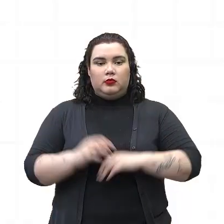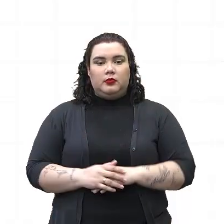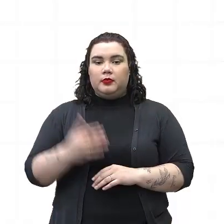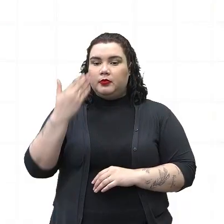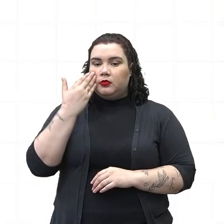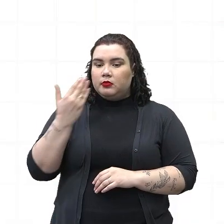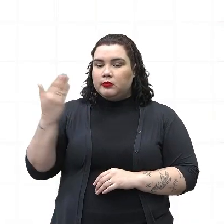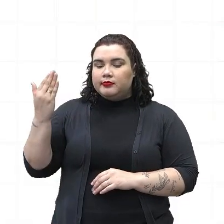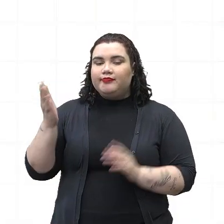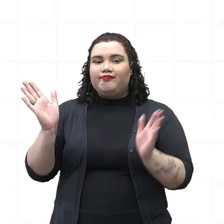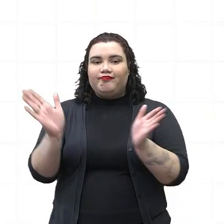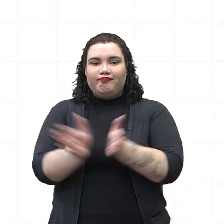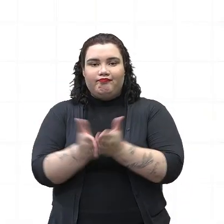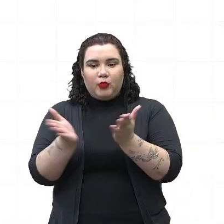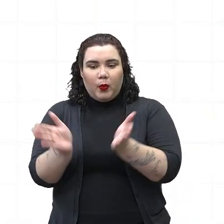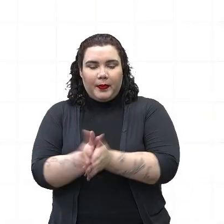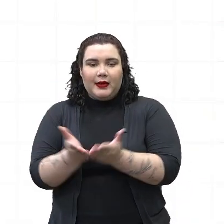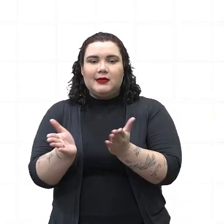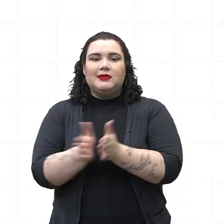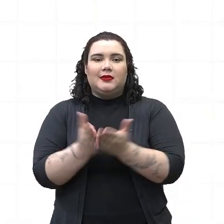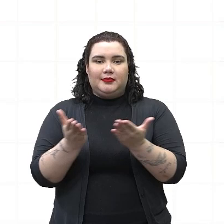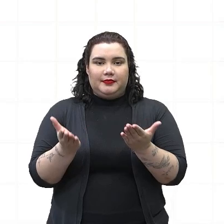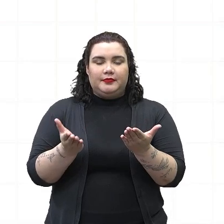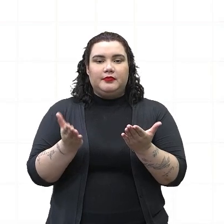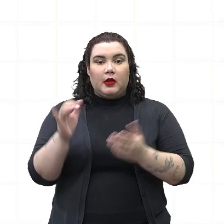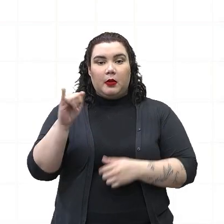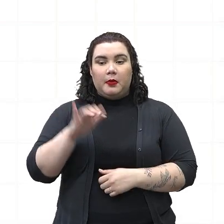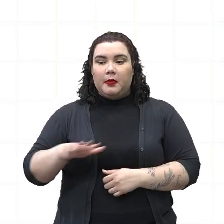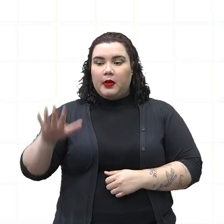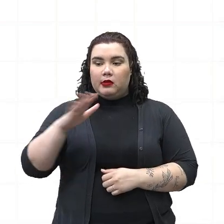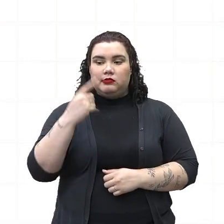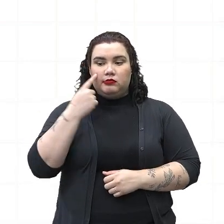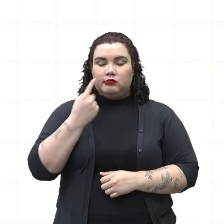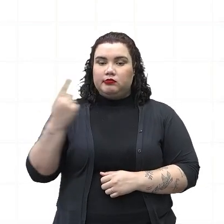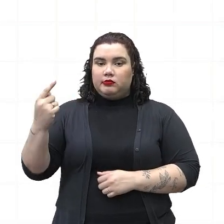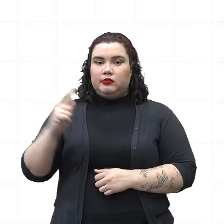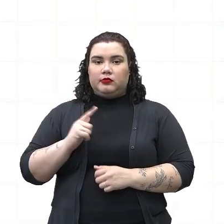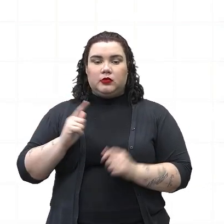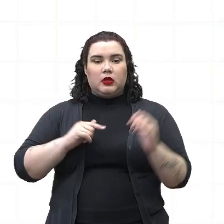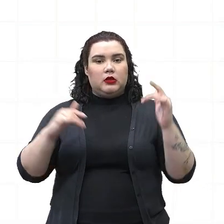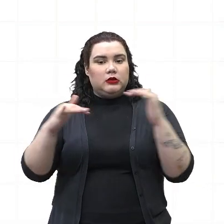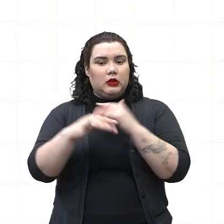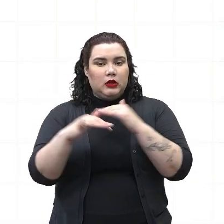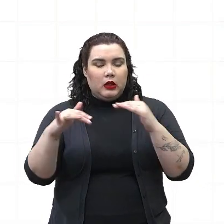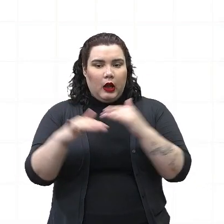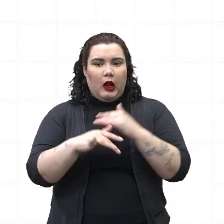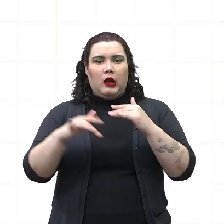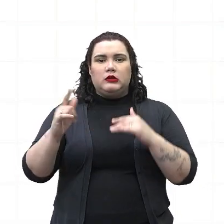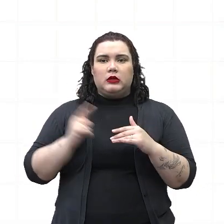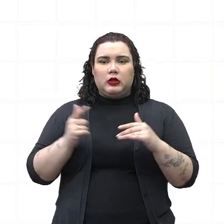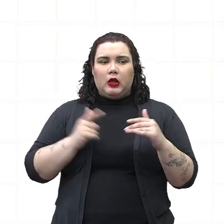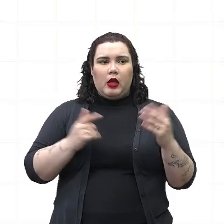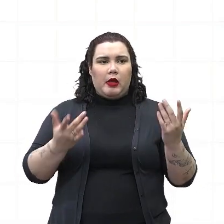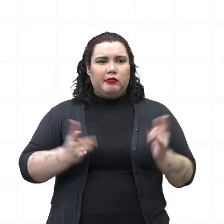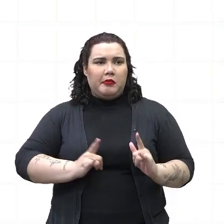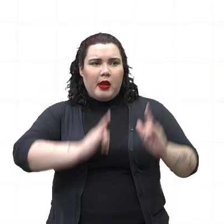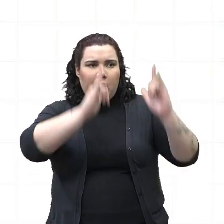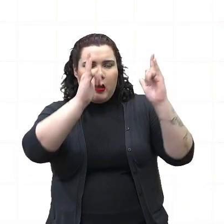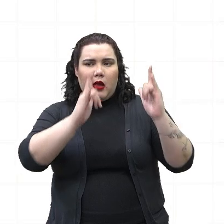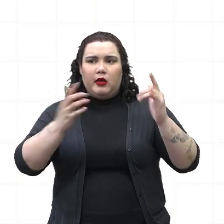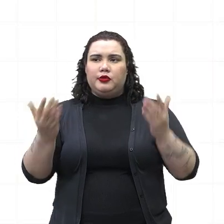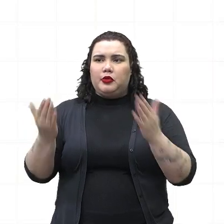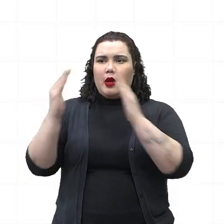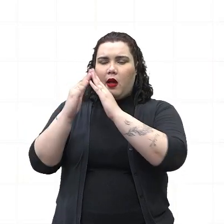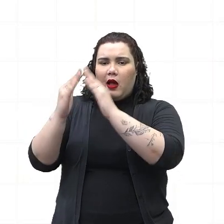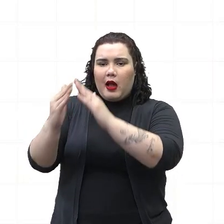a questão da pobreza. Né? Imagens como essa aí, mesmo as cidades sendo muito urbanizadas, muito